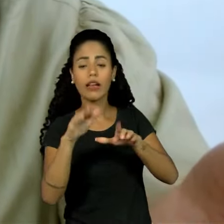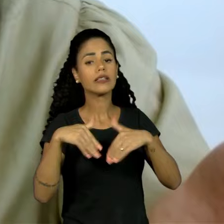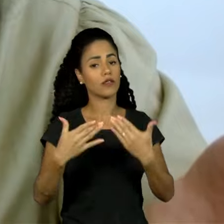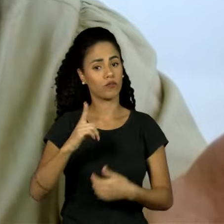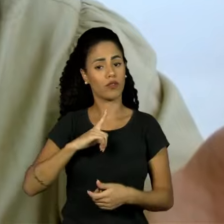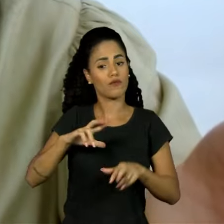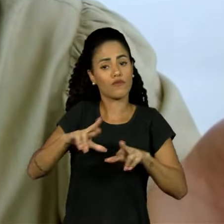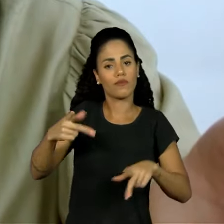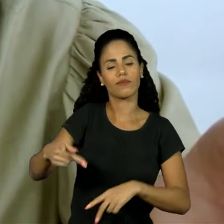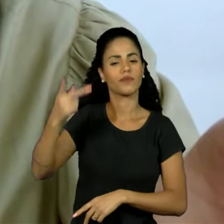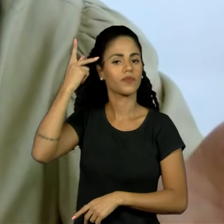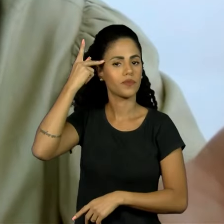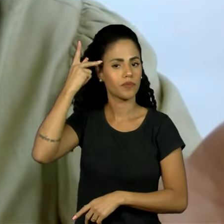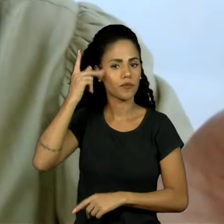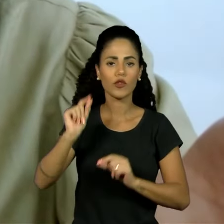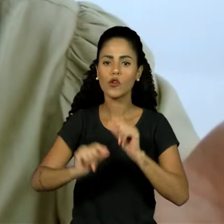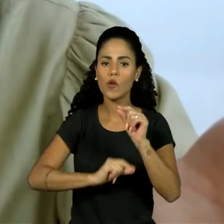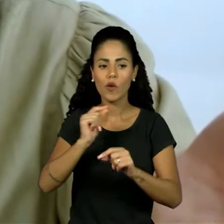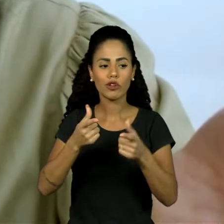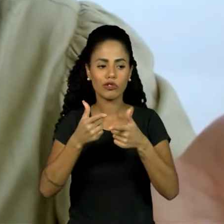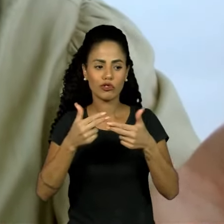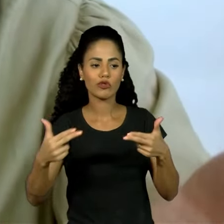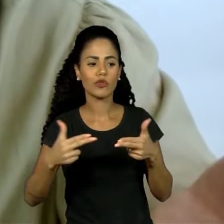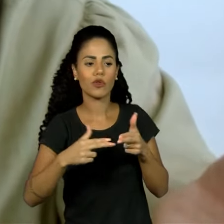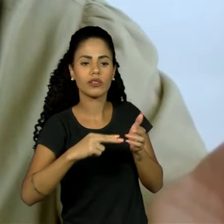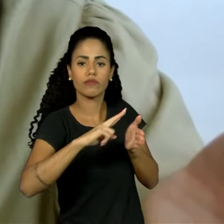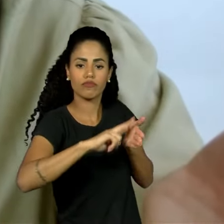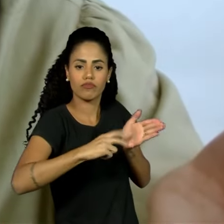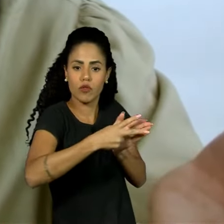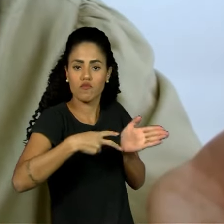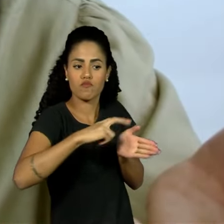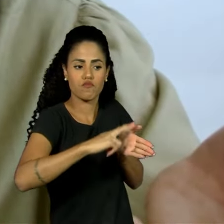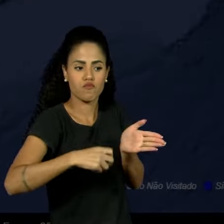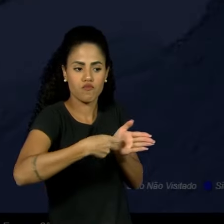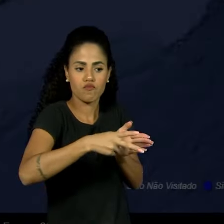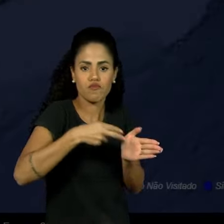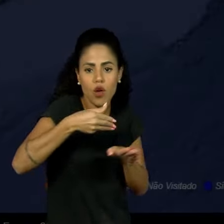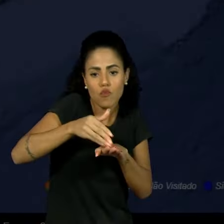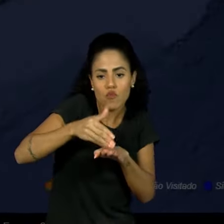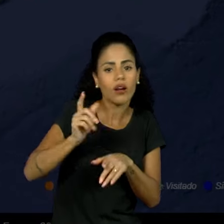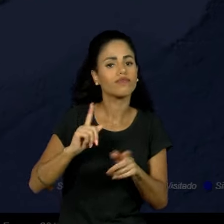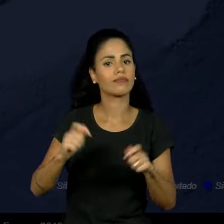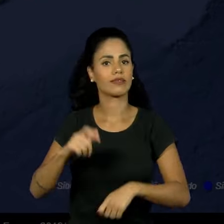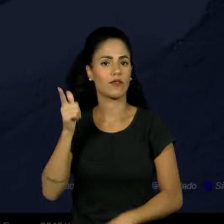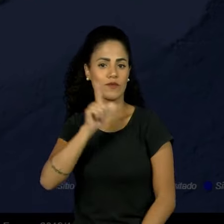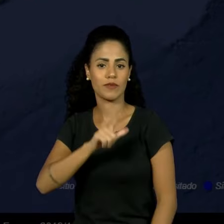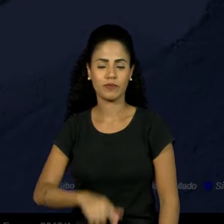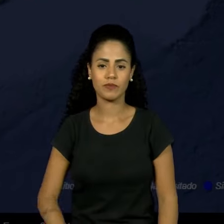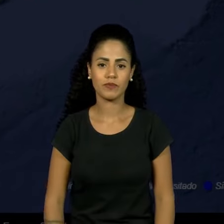no estado de São Paulo de gravuras rupestres, que é essa da técnica subtrativa.